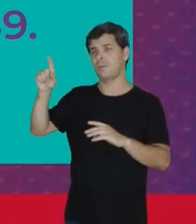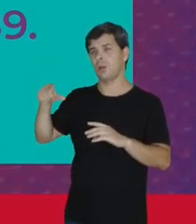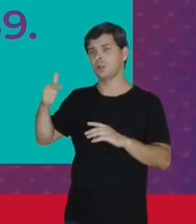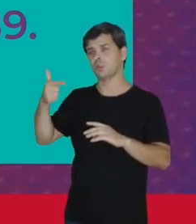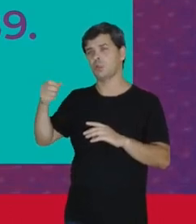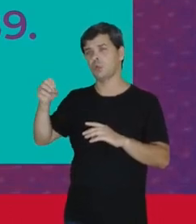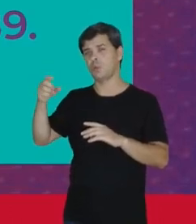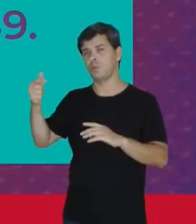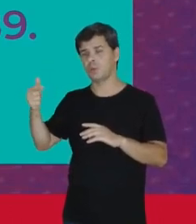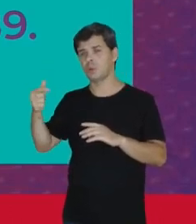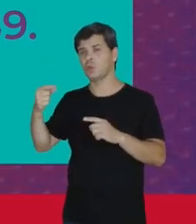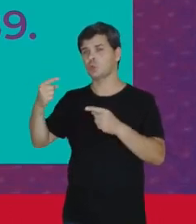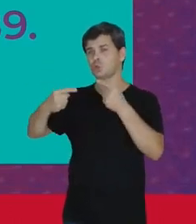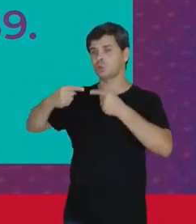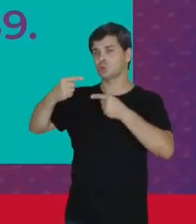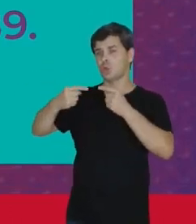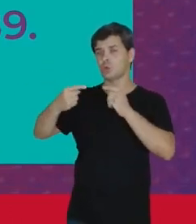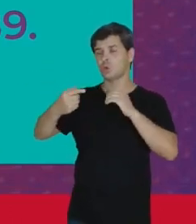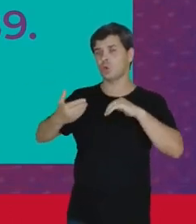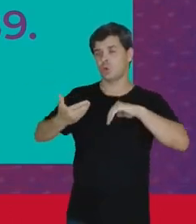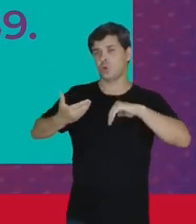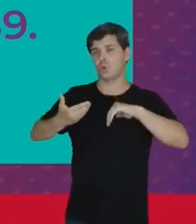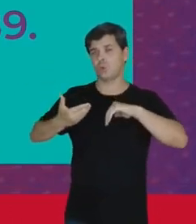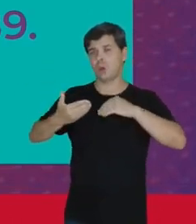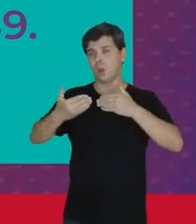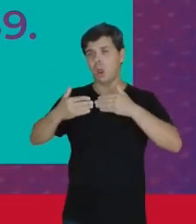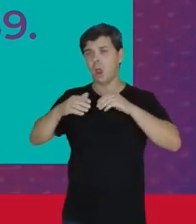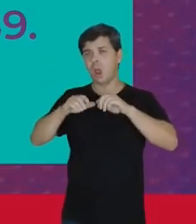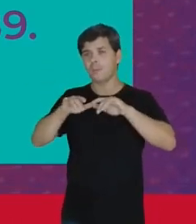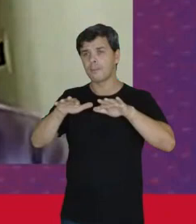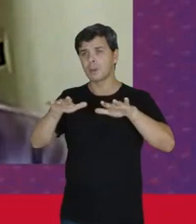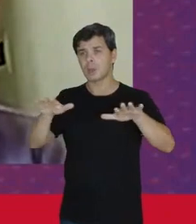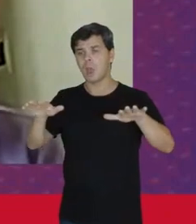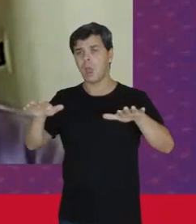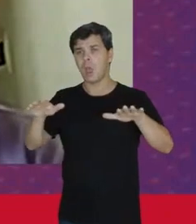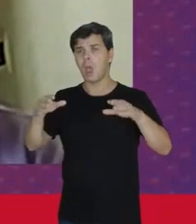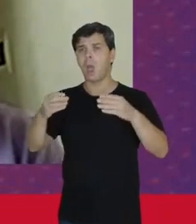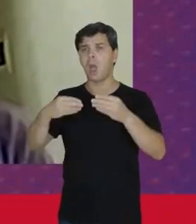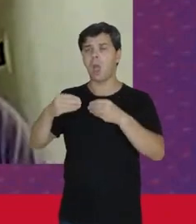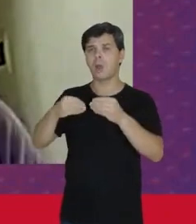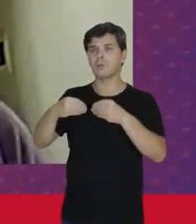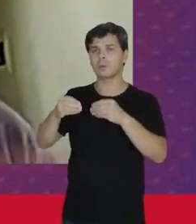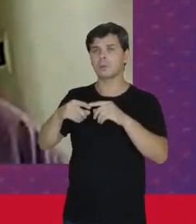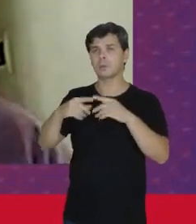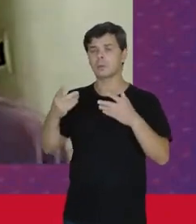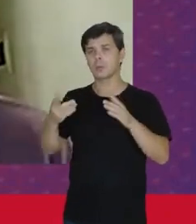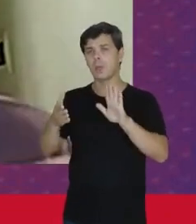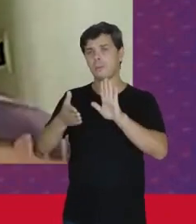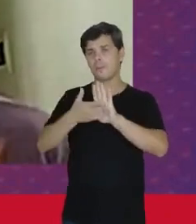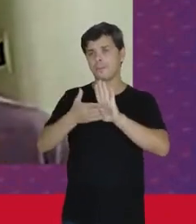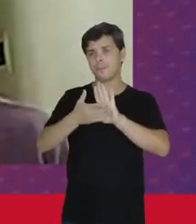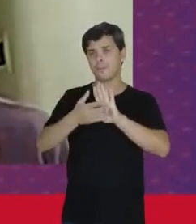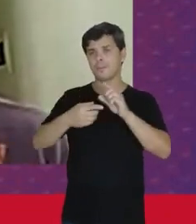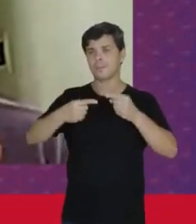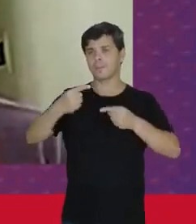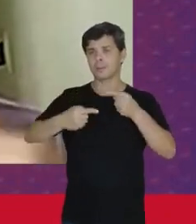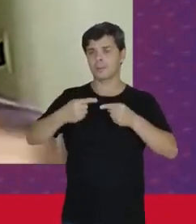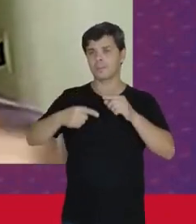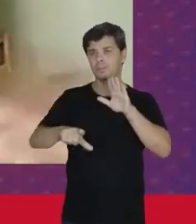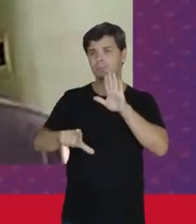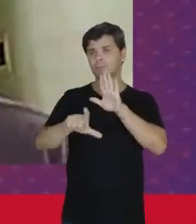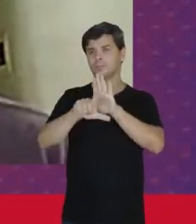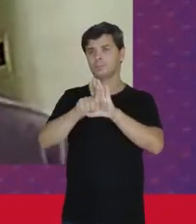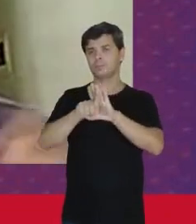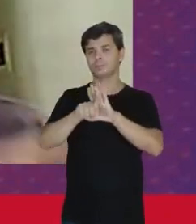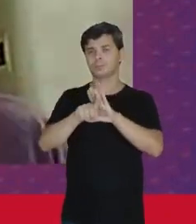está em discussão no Congresso, para ampliar essa flexibilização. Mas, para além dessa proposta e dessa discussão no